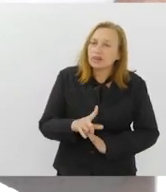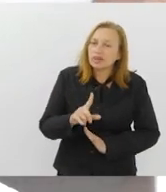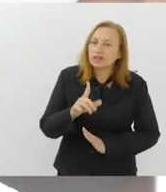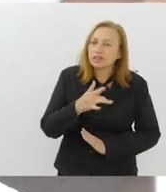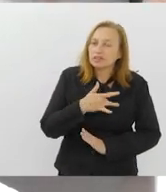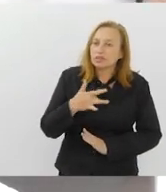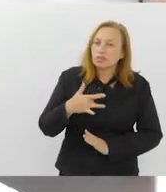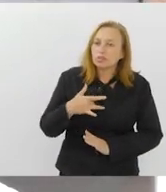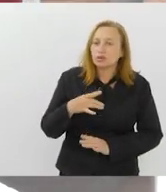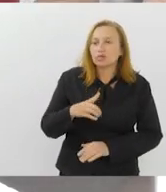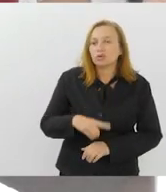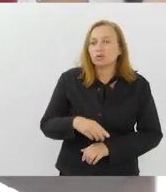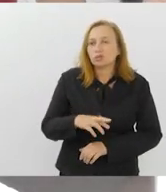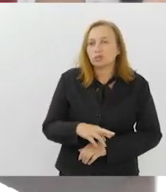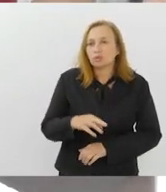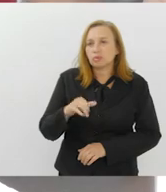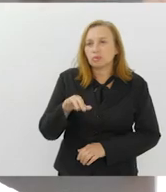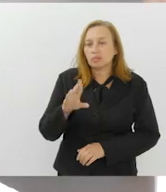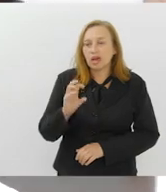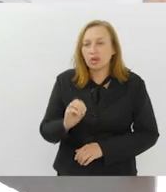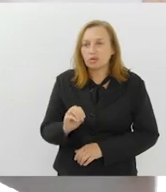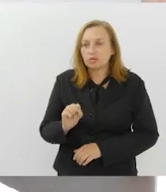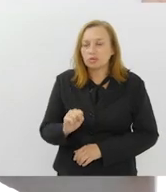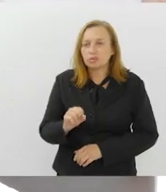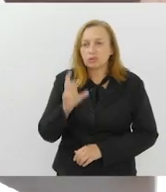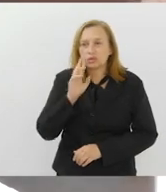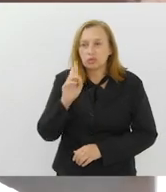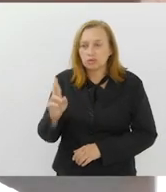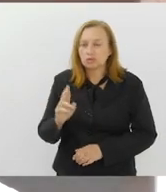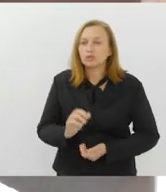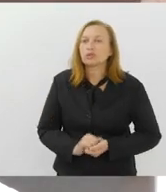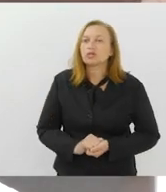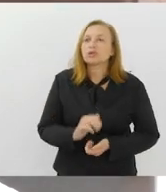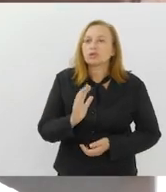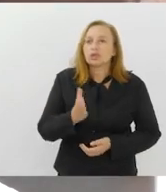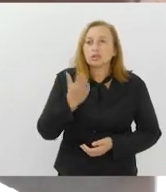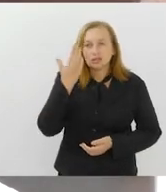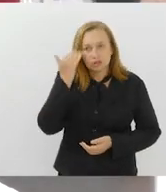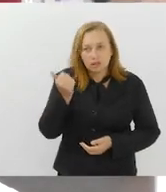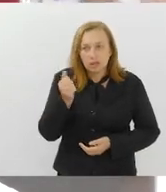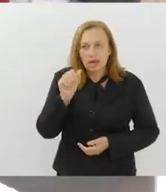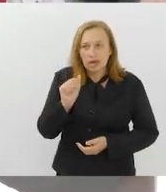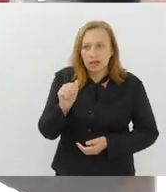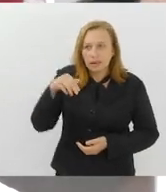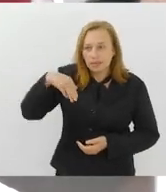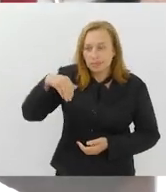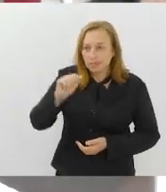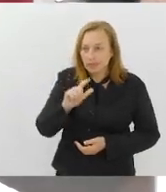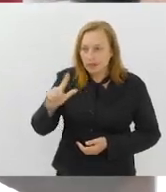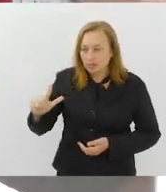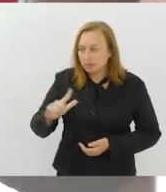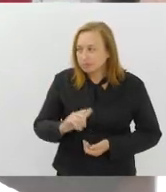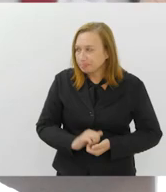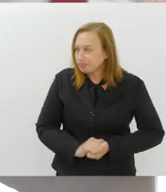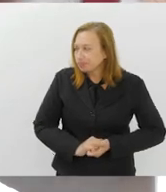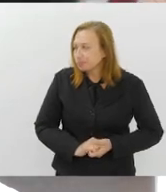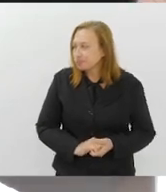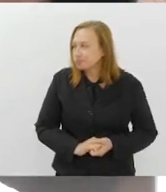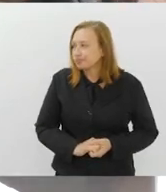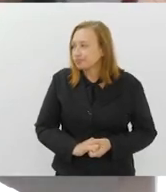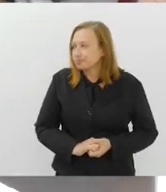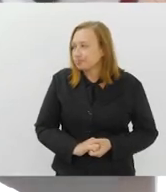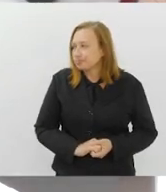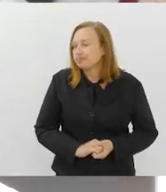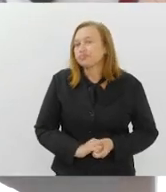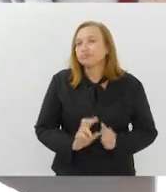Marcos, a vossa senhoria, por conta que já sei que é a Mil, está com a Brange, e esse foi o